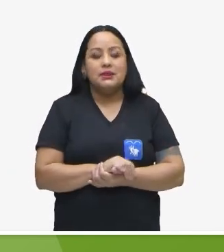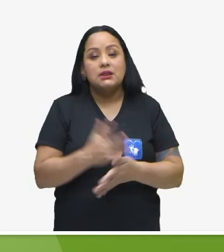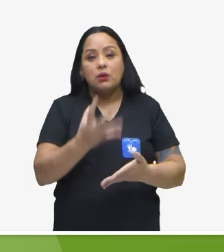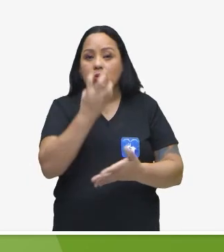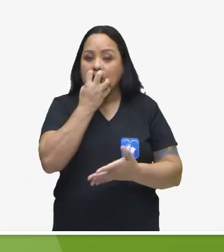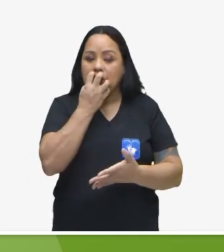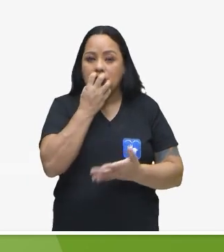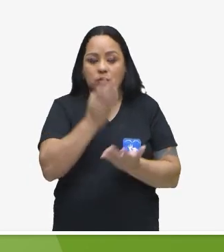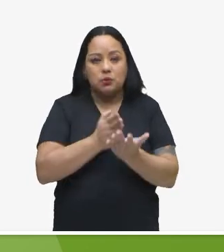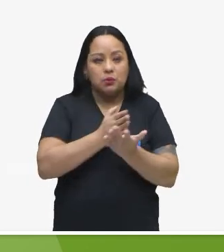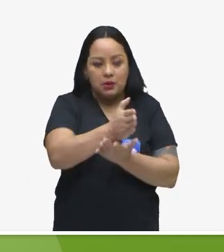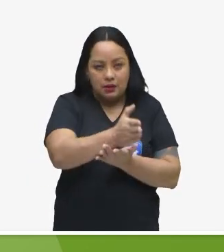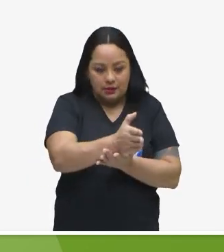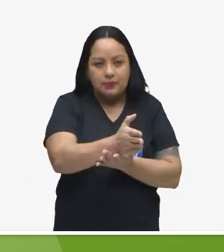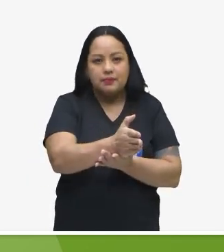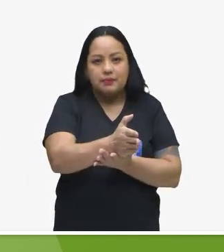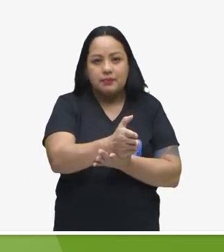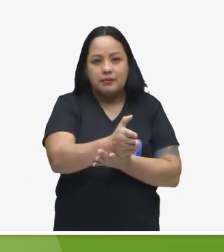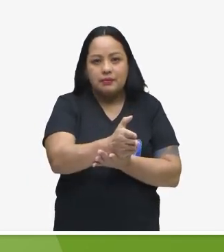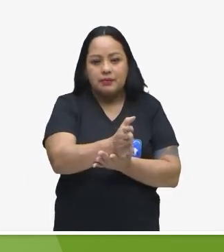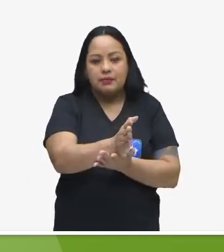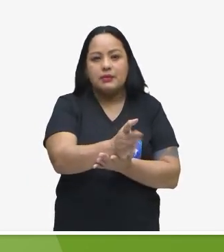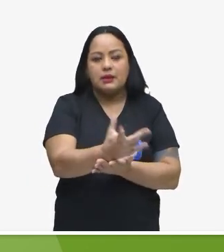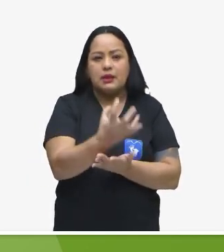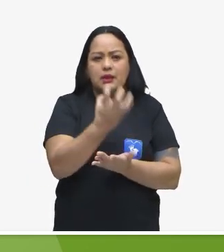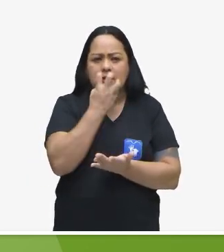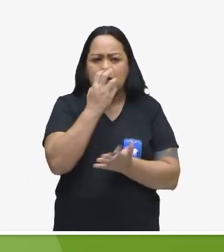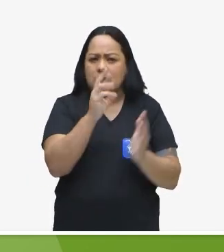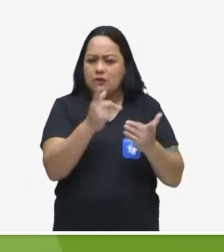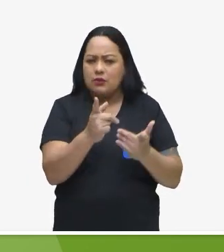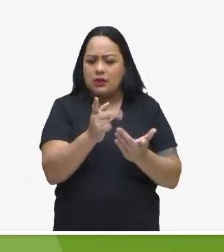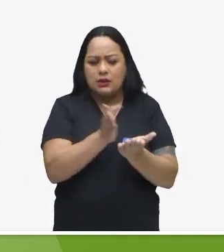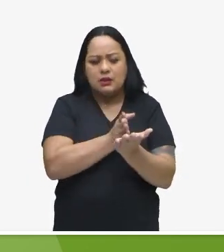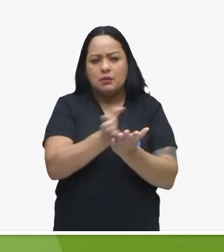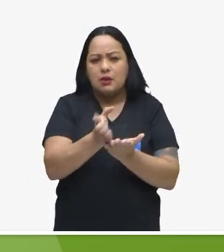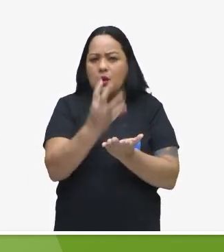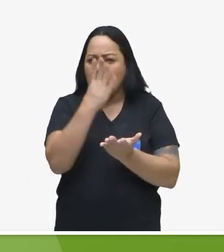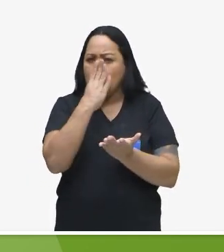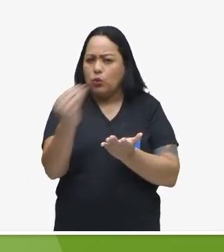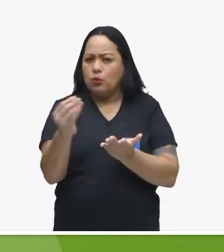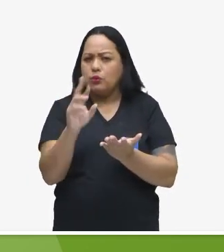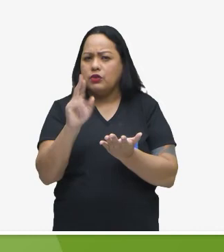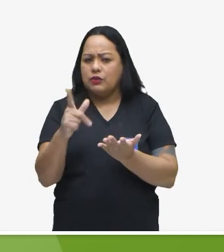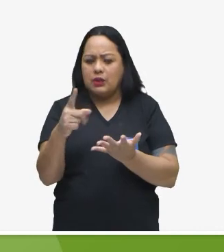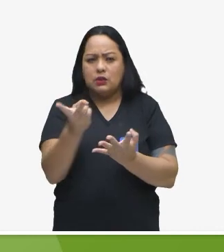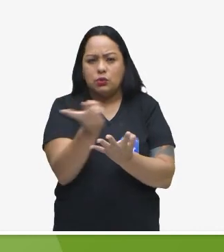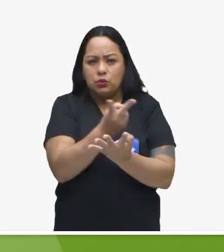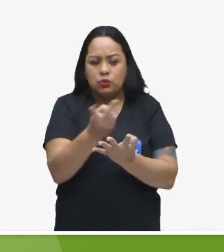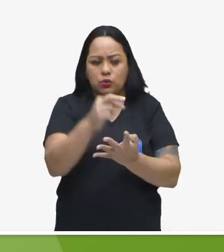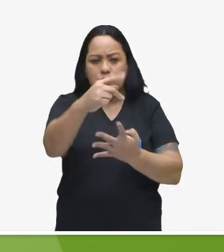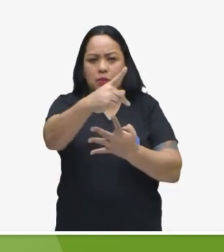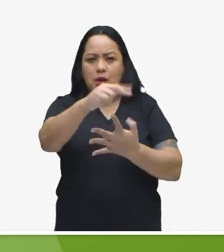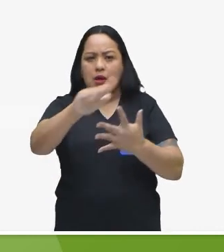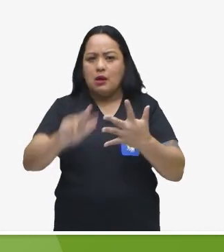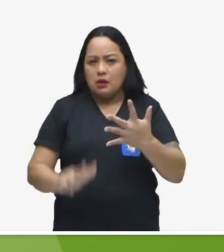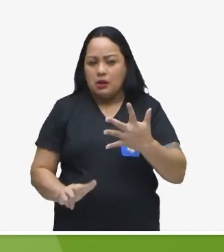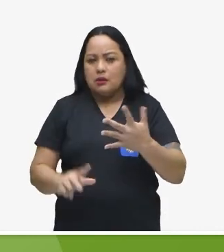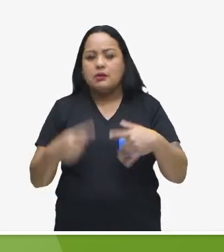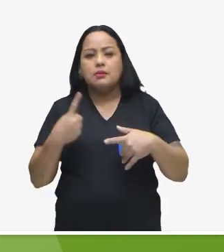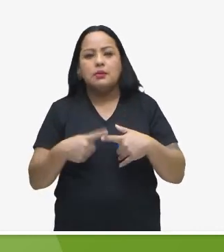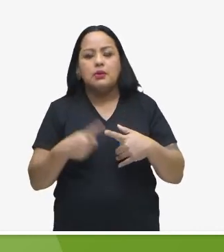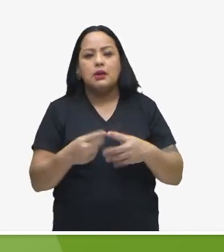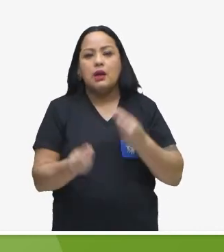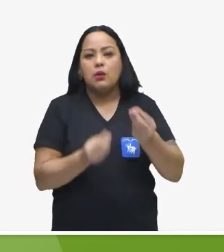vai diferenciar do lobo somente na espécie, tá? Então, esse foi o tipo